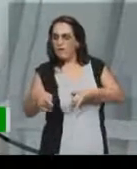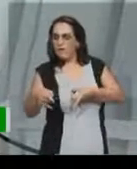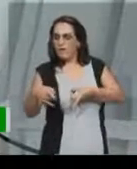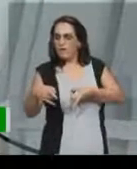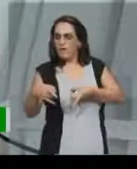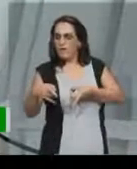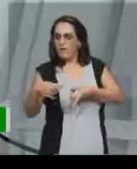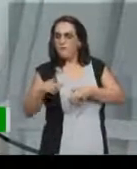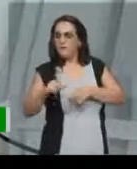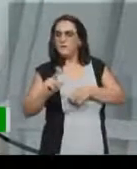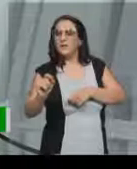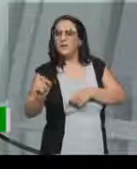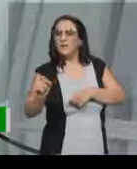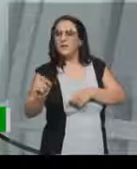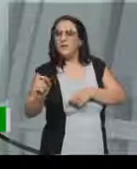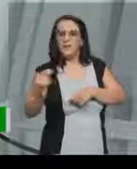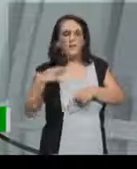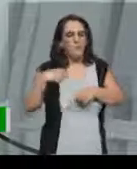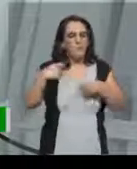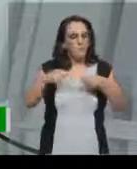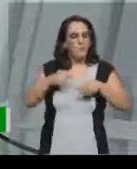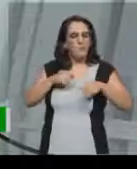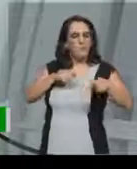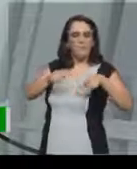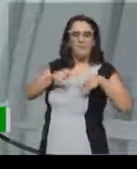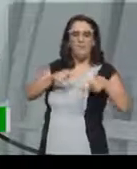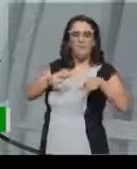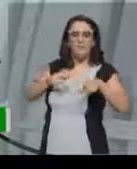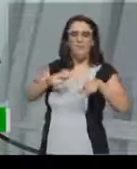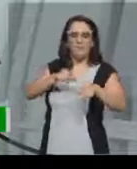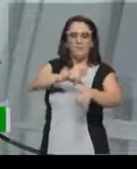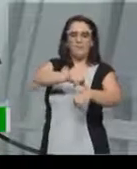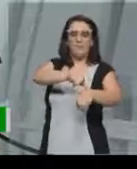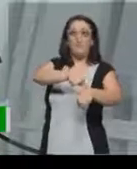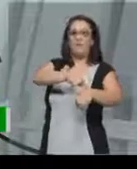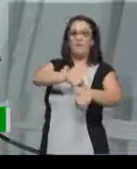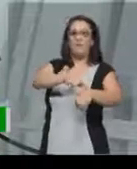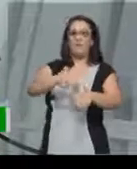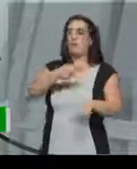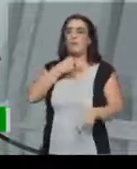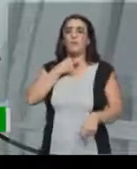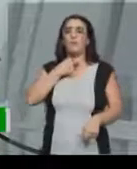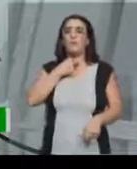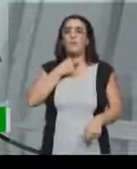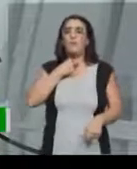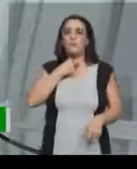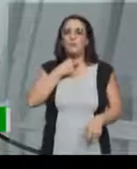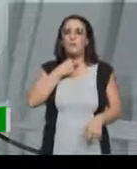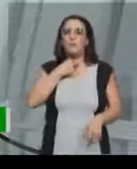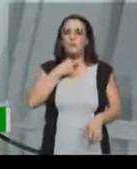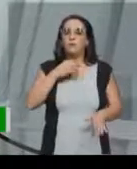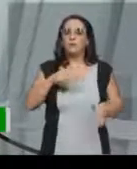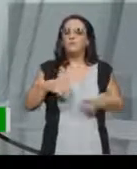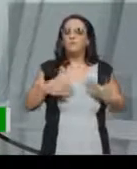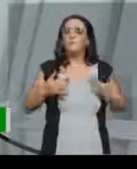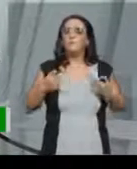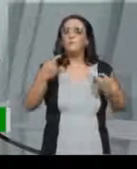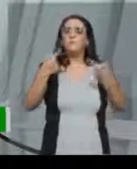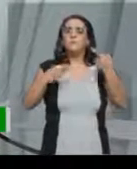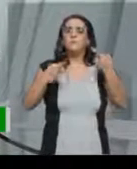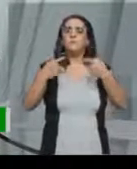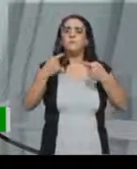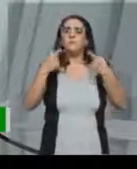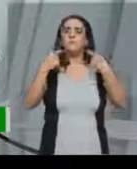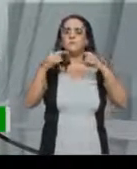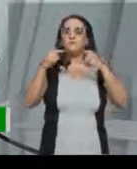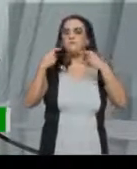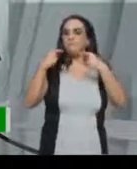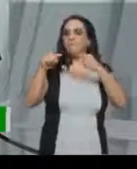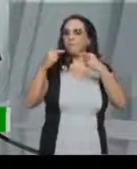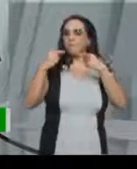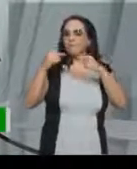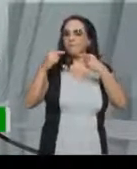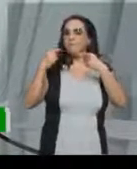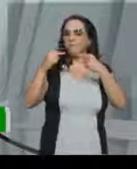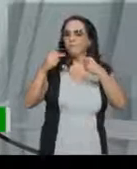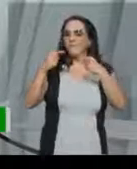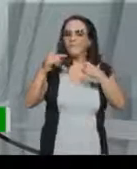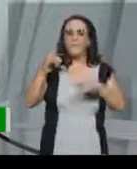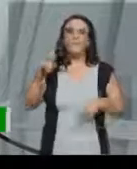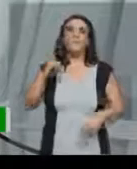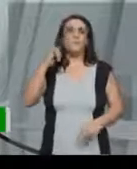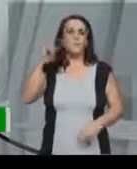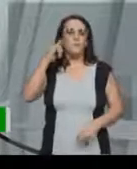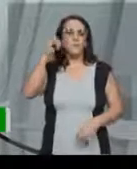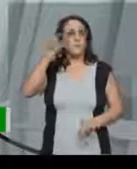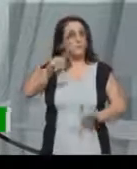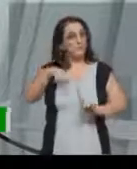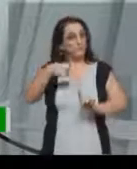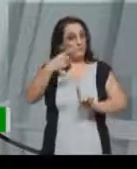chegar atrasado ao trabalho. Então, e é um conto que faz uma crítica muito interessante. Depois nós vamos voltar nisso nas nossas